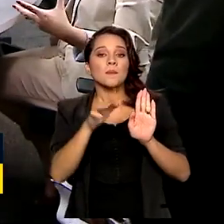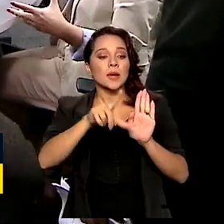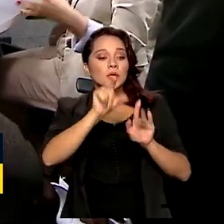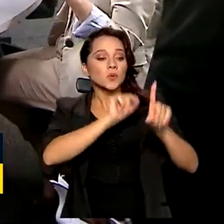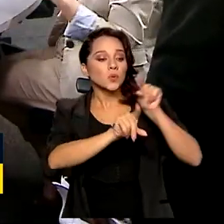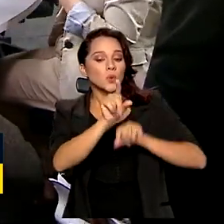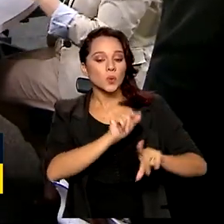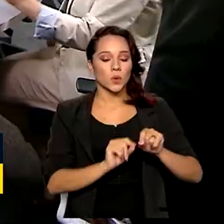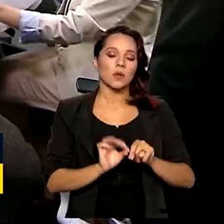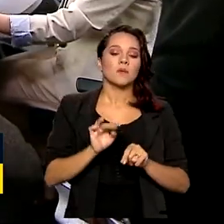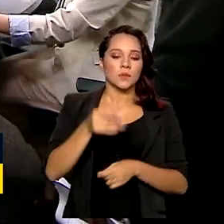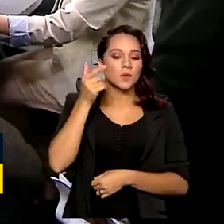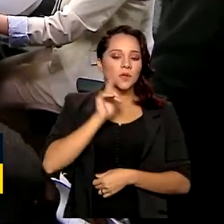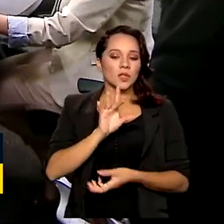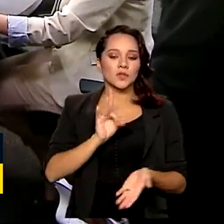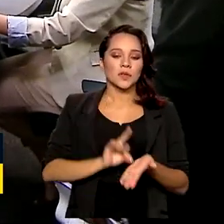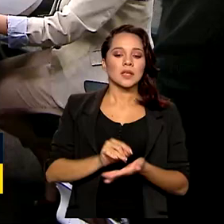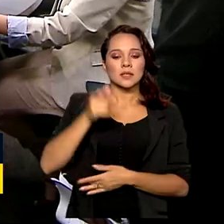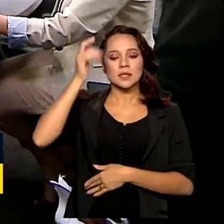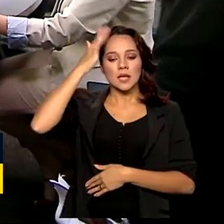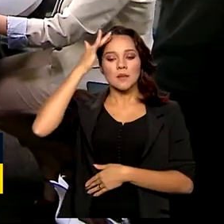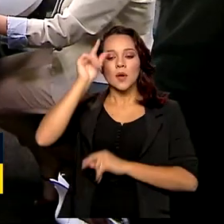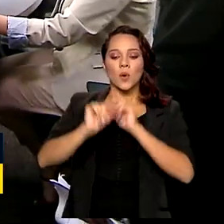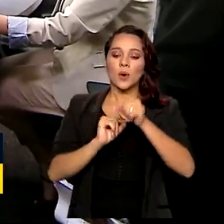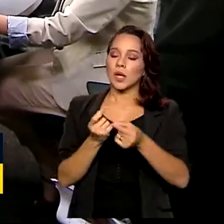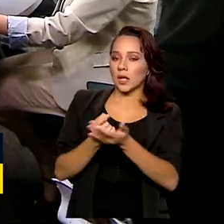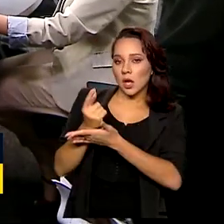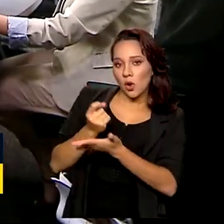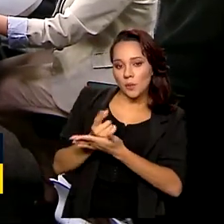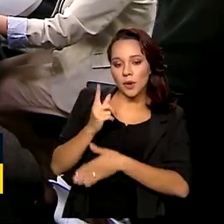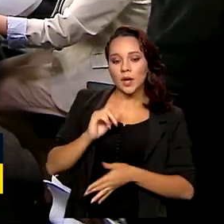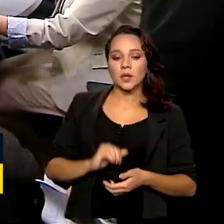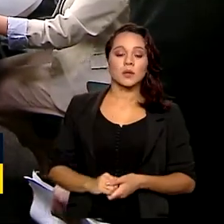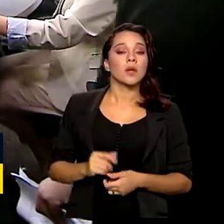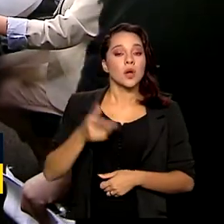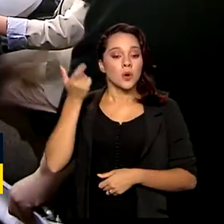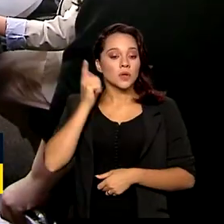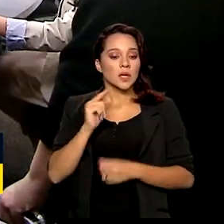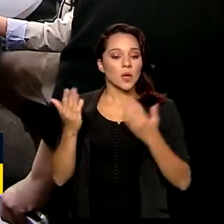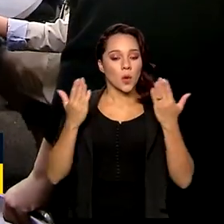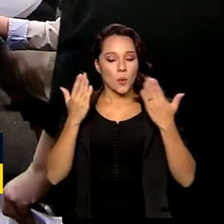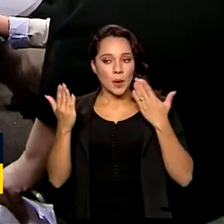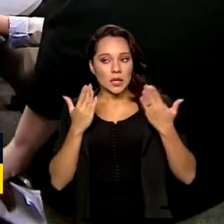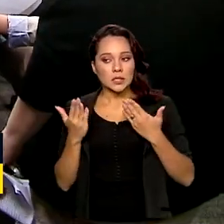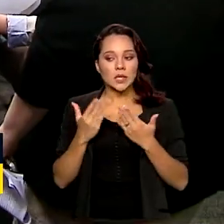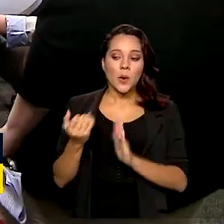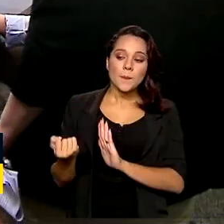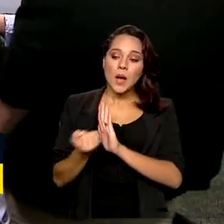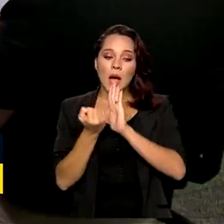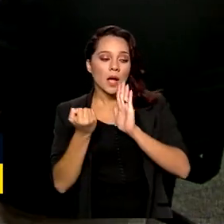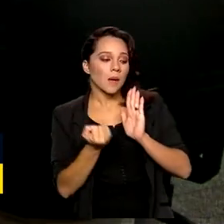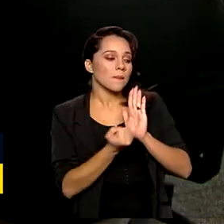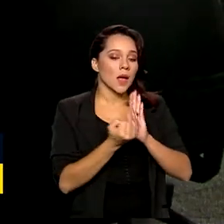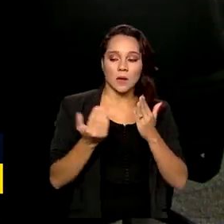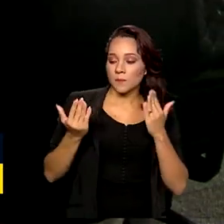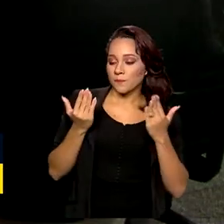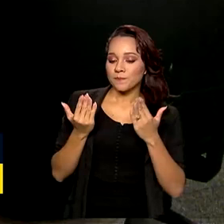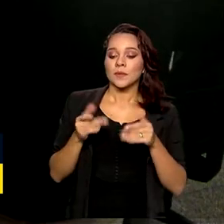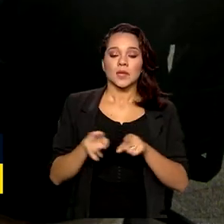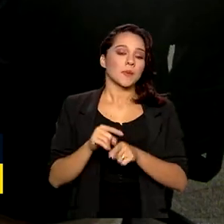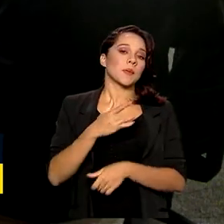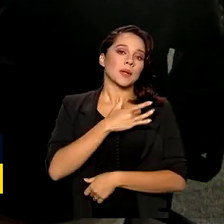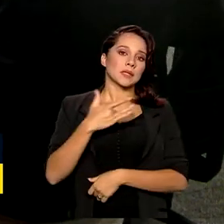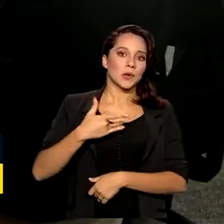escolha dele para que ele realmente tenha ciência daquilo que ele está consumindo, consiga fazer comparações entre marcas e sempre prezar pela